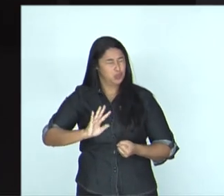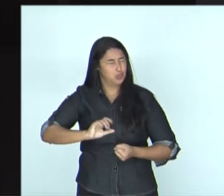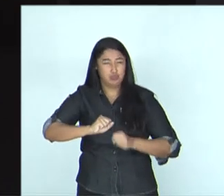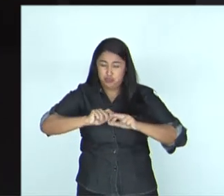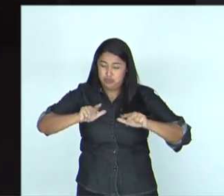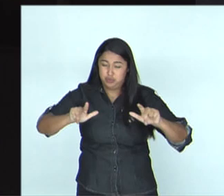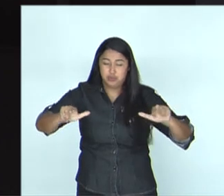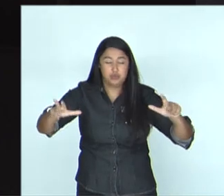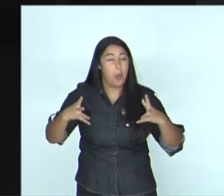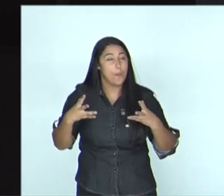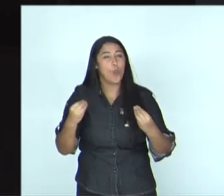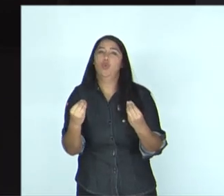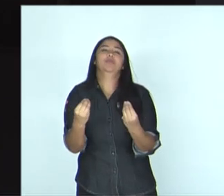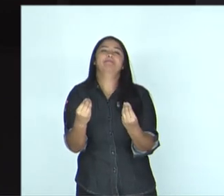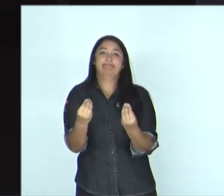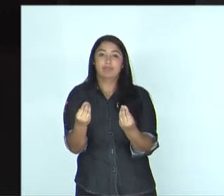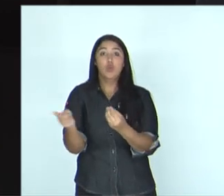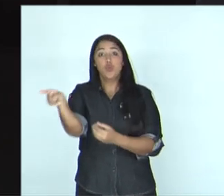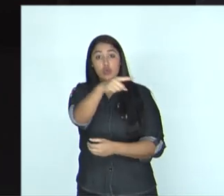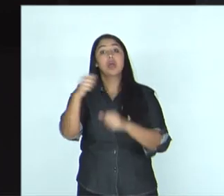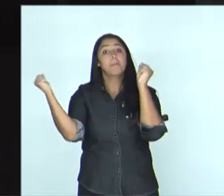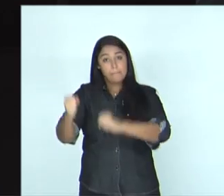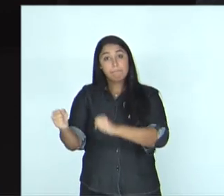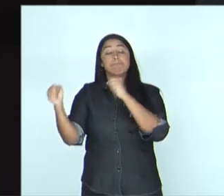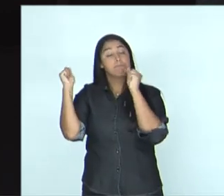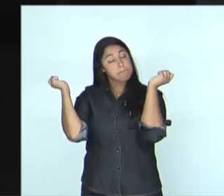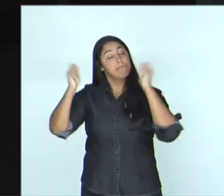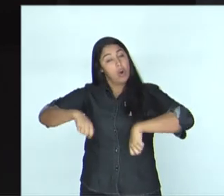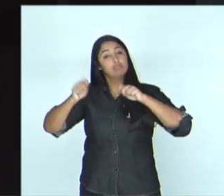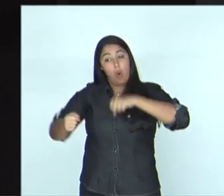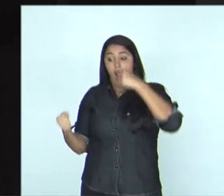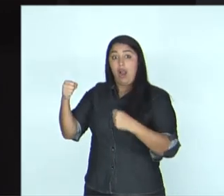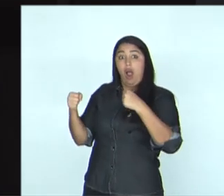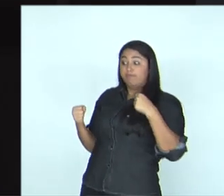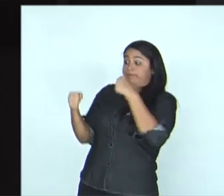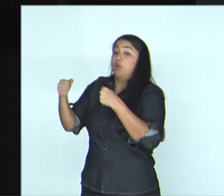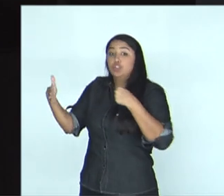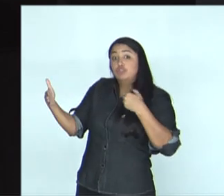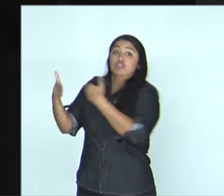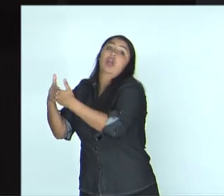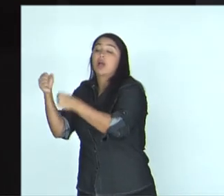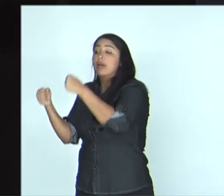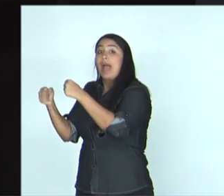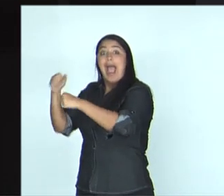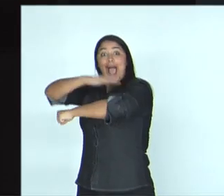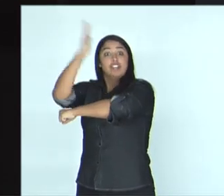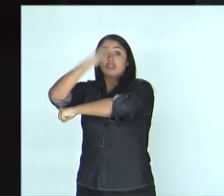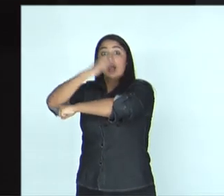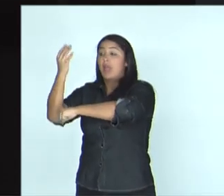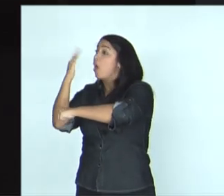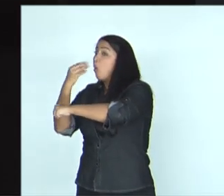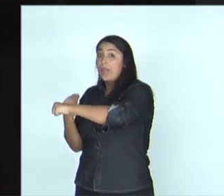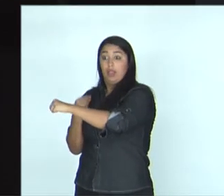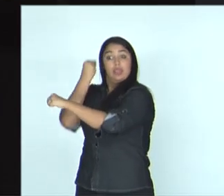na igreja, deixa a sua cesta básica, deixa o mantimento e vai embora sem nenhuma contaminação, sem ninguém ter